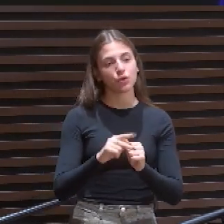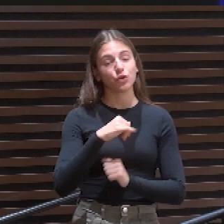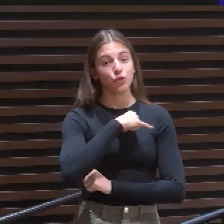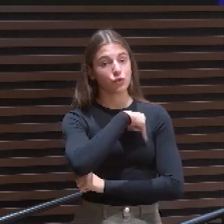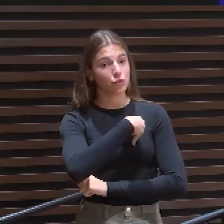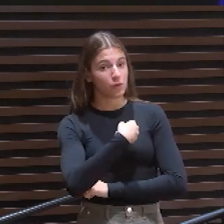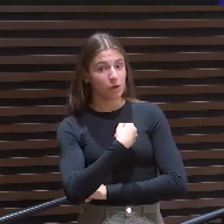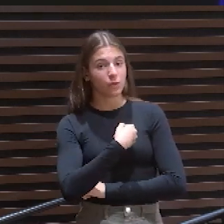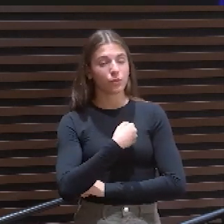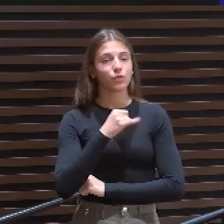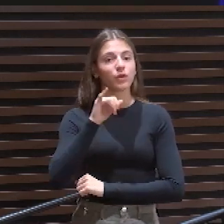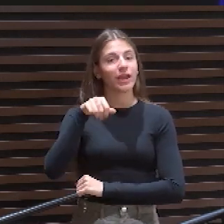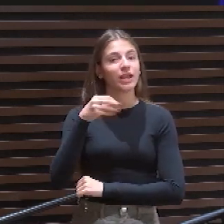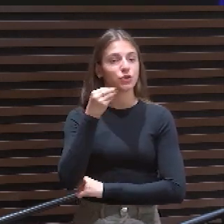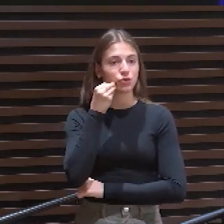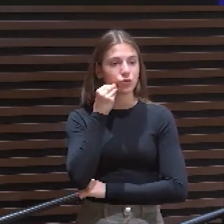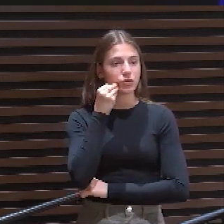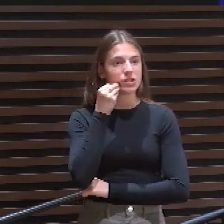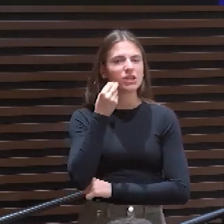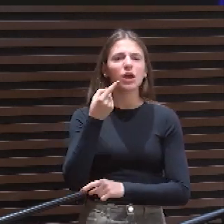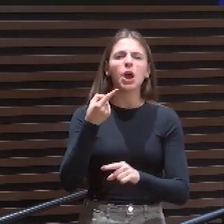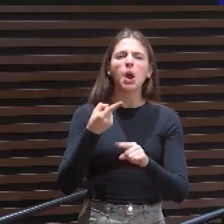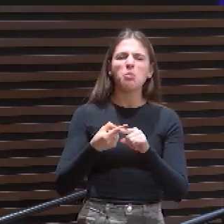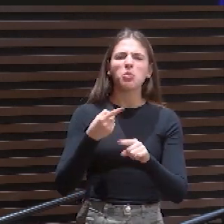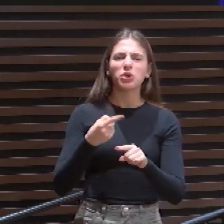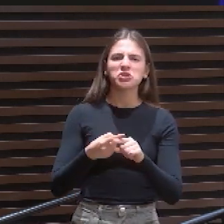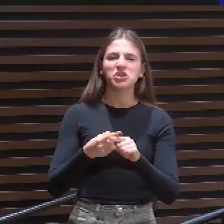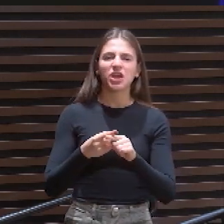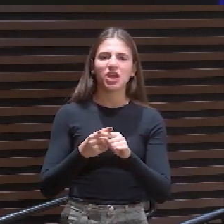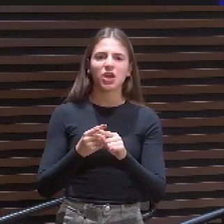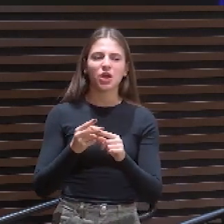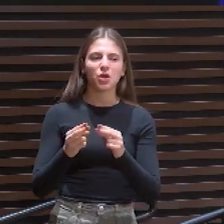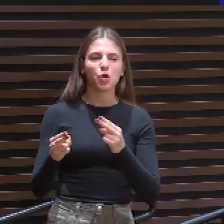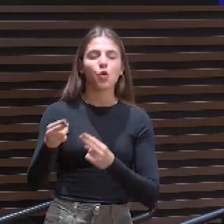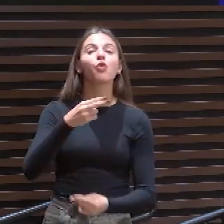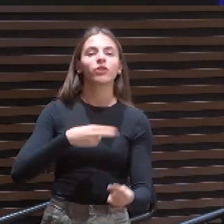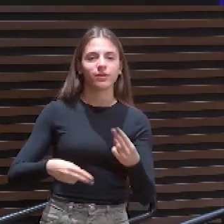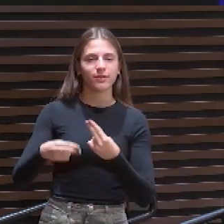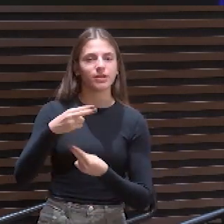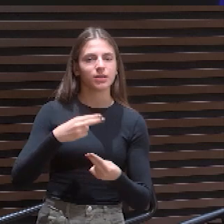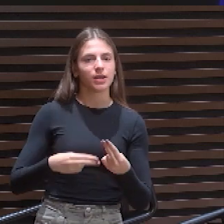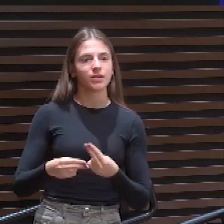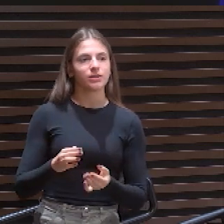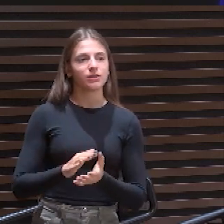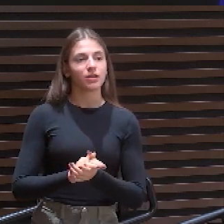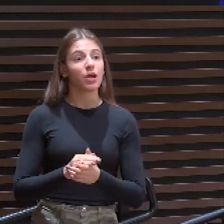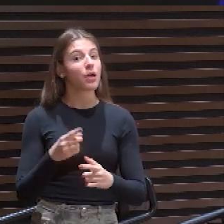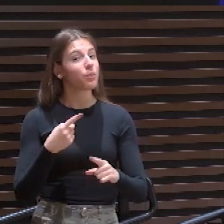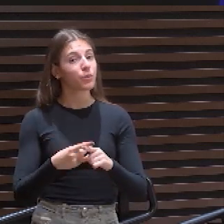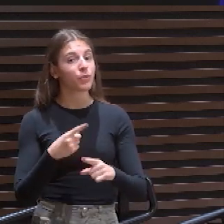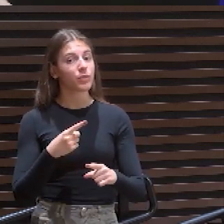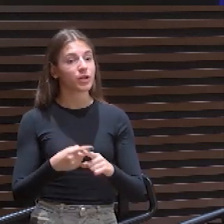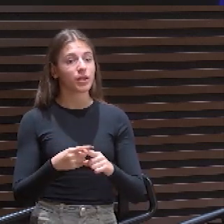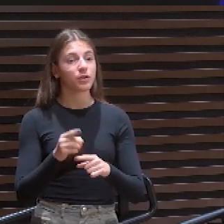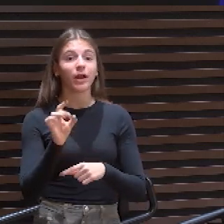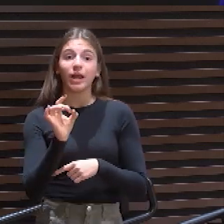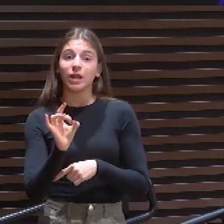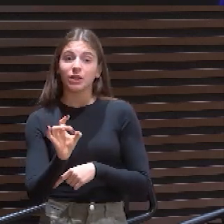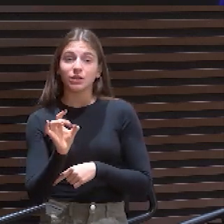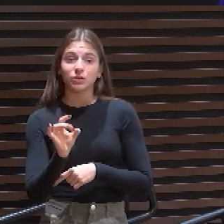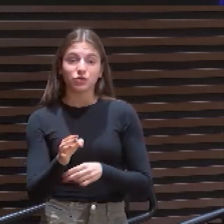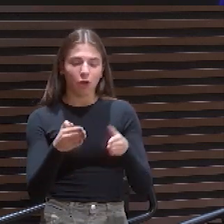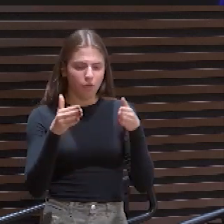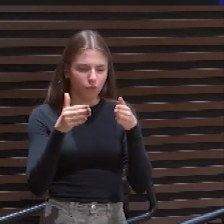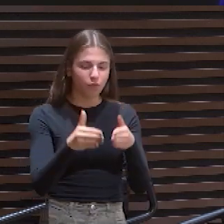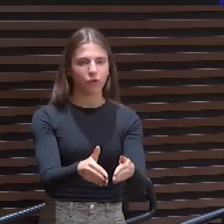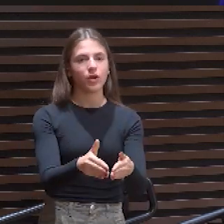Judas. Por que cartas universais? Essas cartas não eram dirigidas como as cartas de